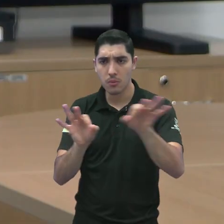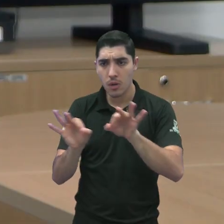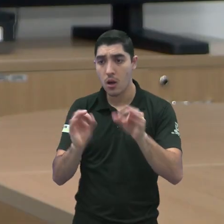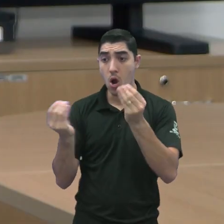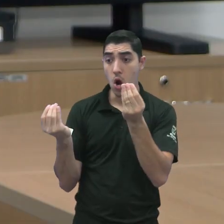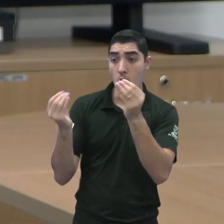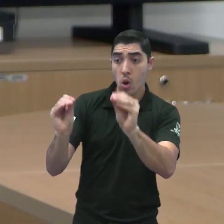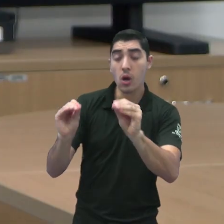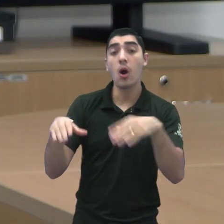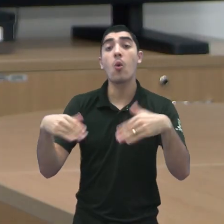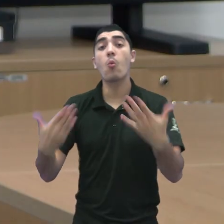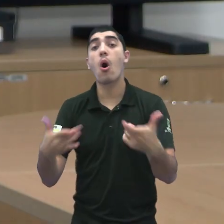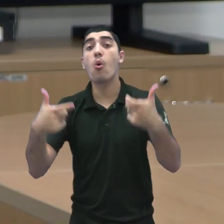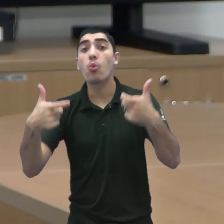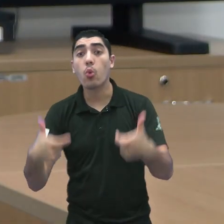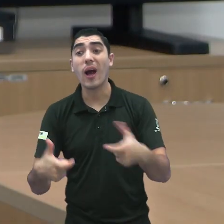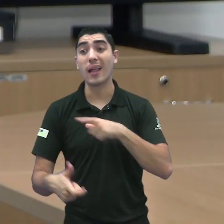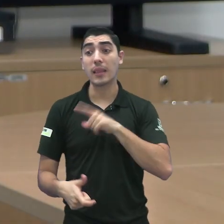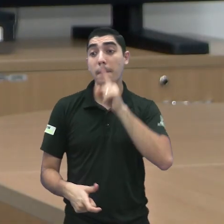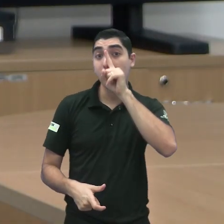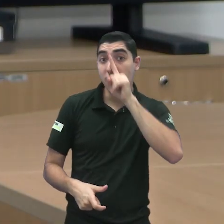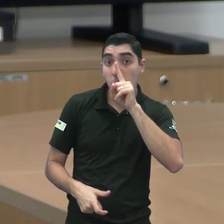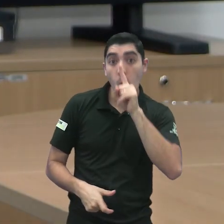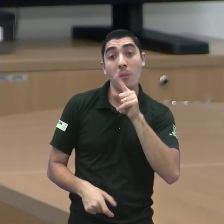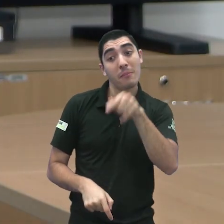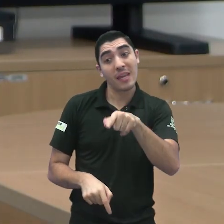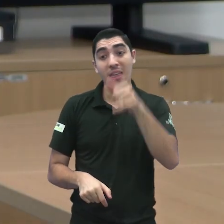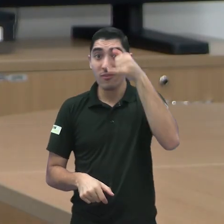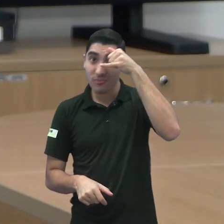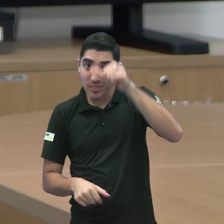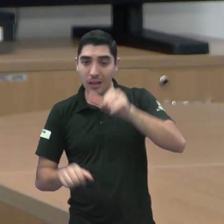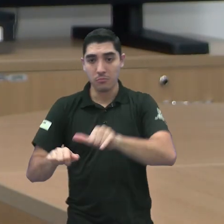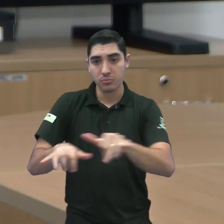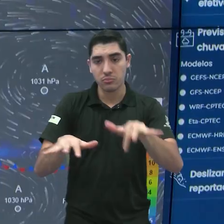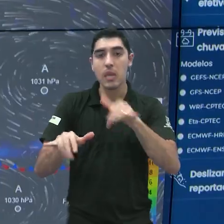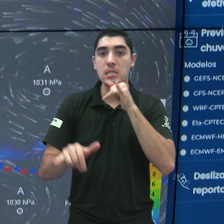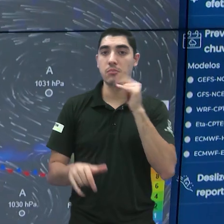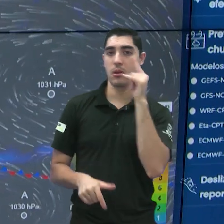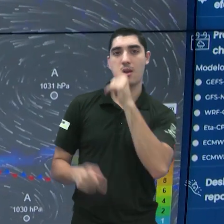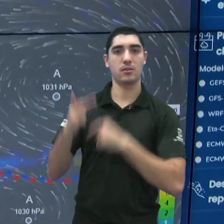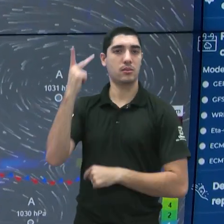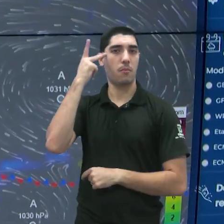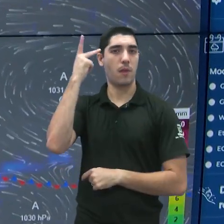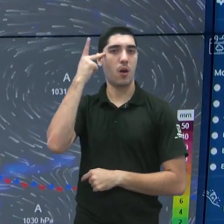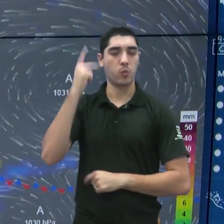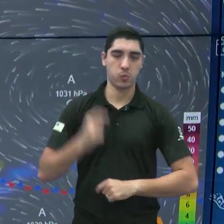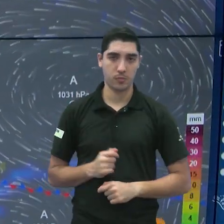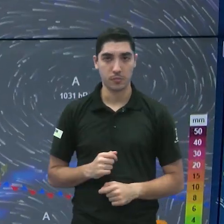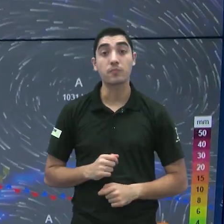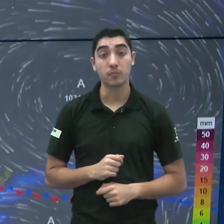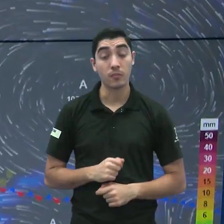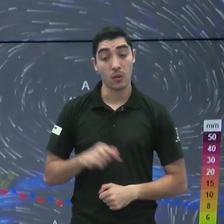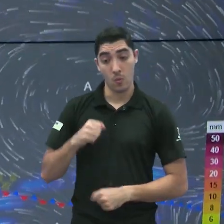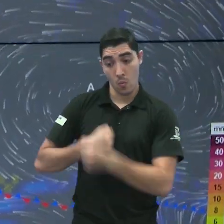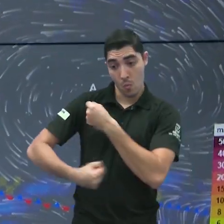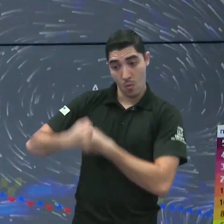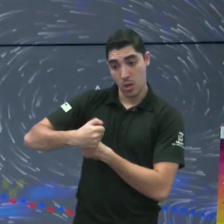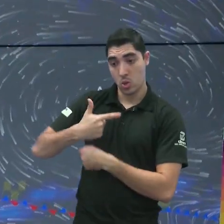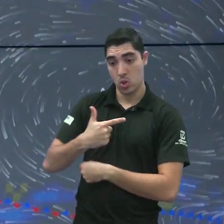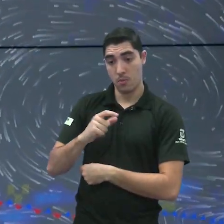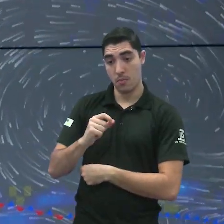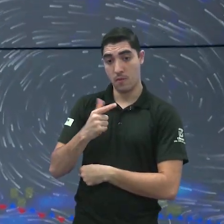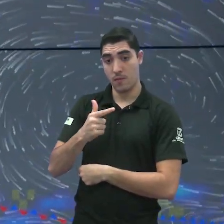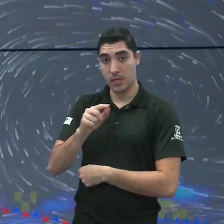destino, e dessa forma evitar os locais de alagamento na cidade de São Paulo. O ano de 2025 foi marcado